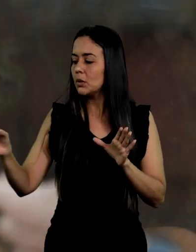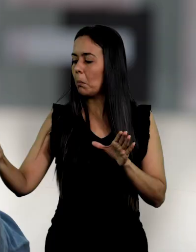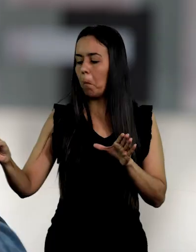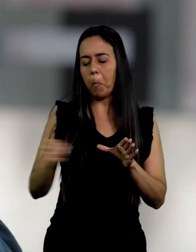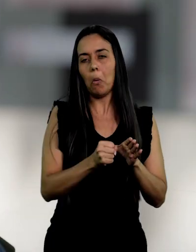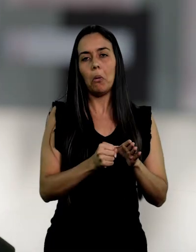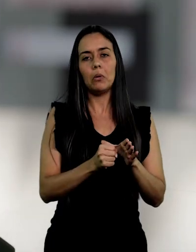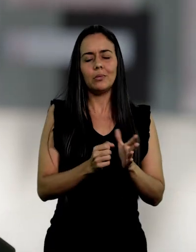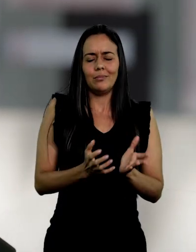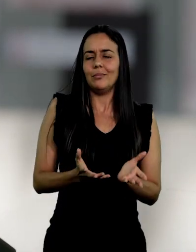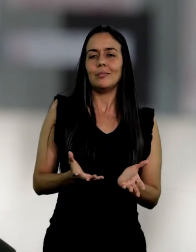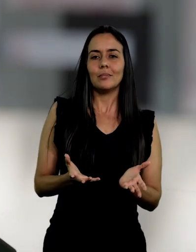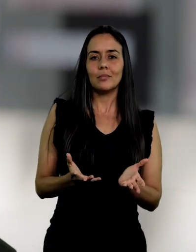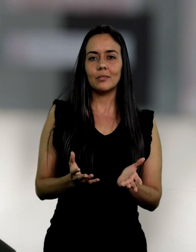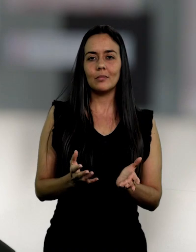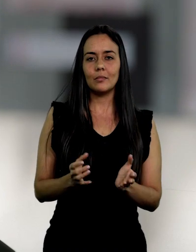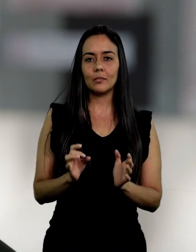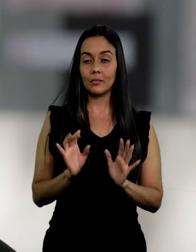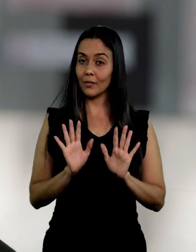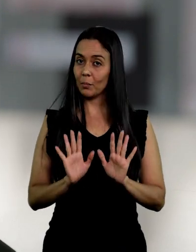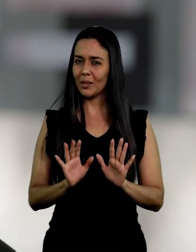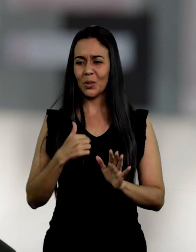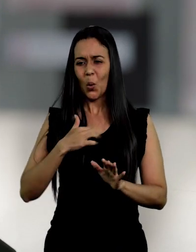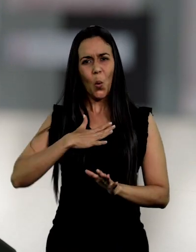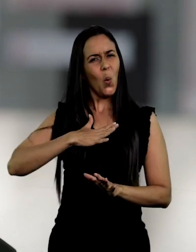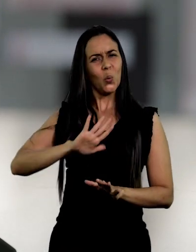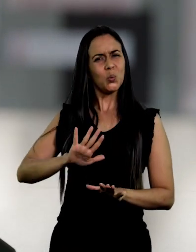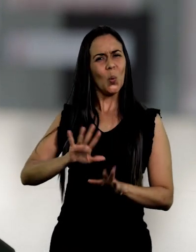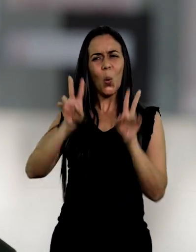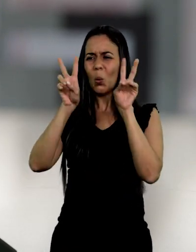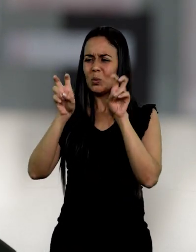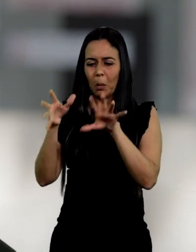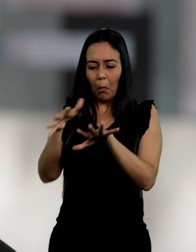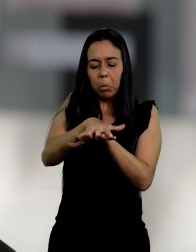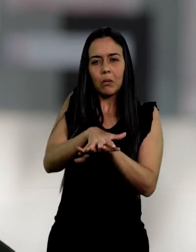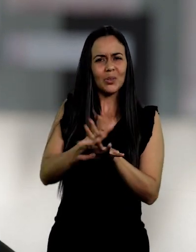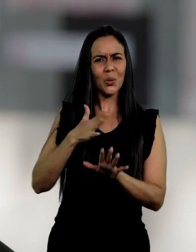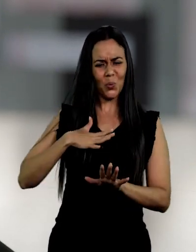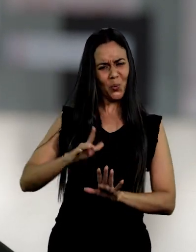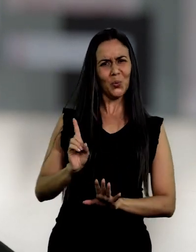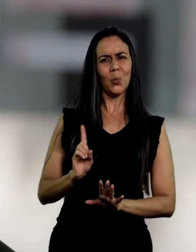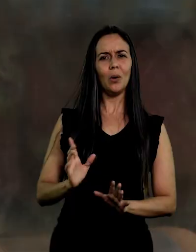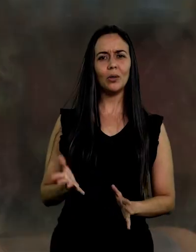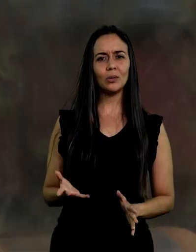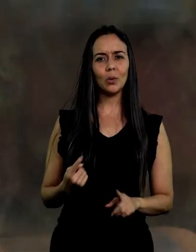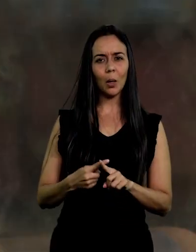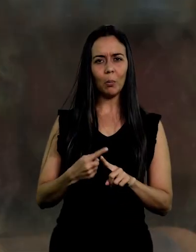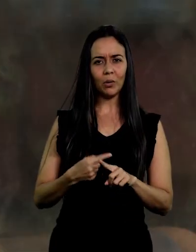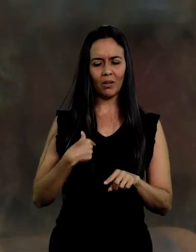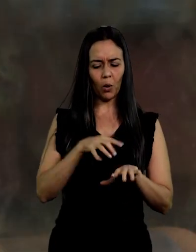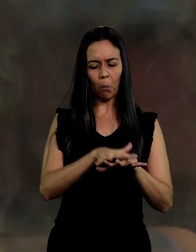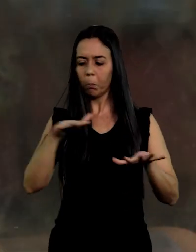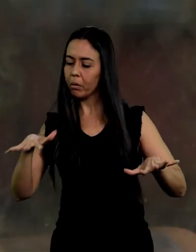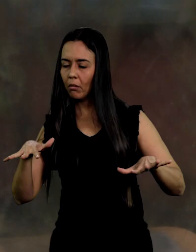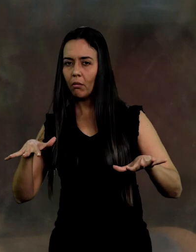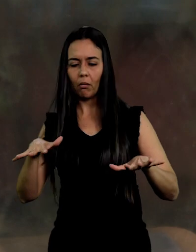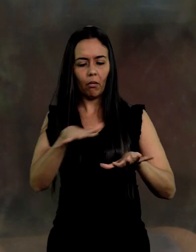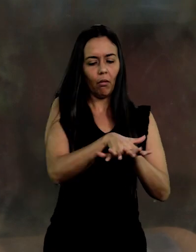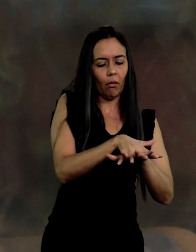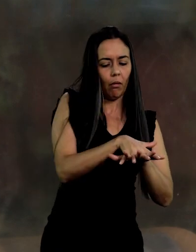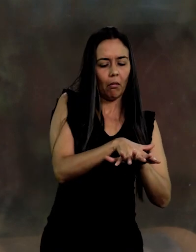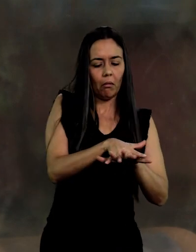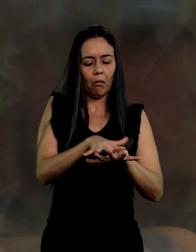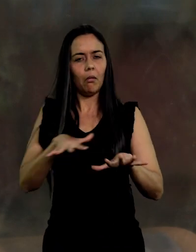né? Esse tema inclusão eu detesto. Quer me incluir aonde? Por que falou que eu estou excluído? É a gente que tem que